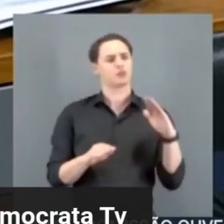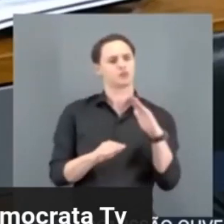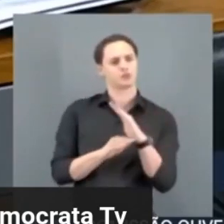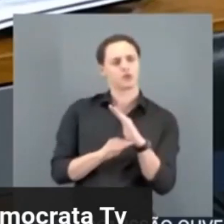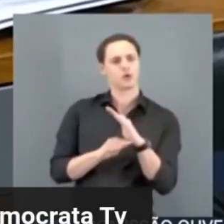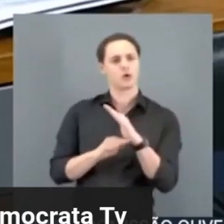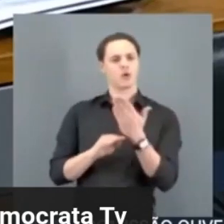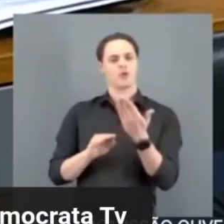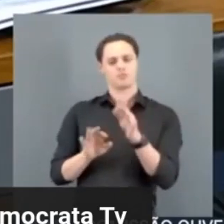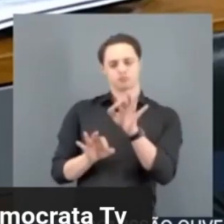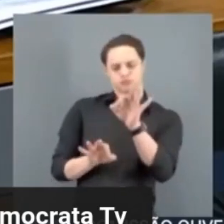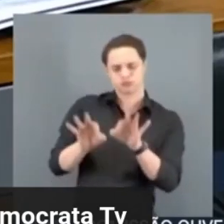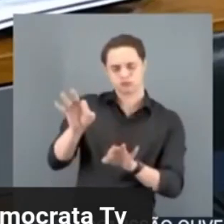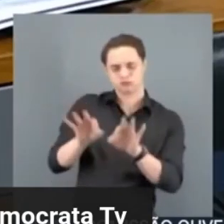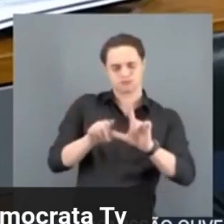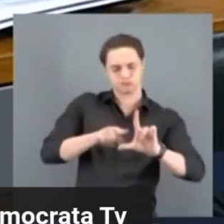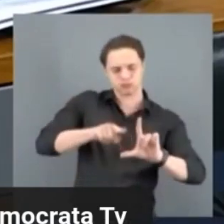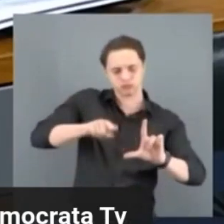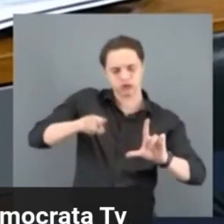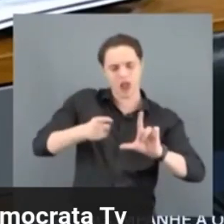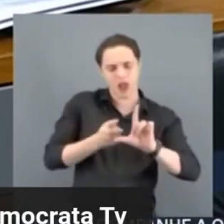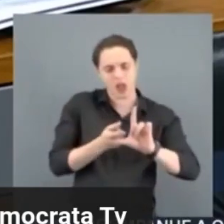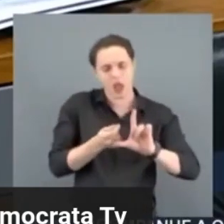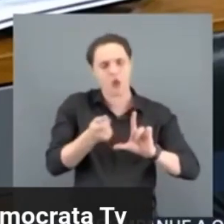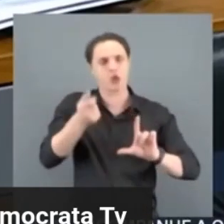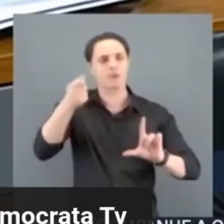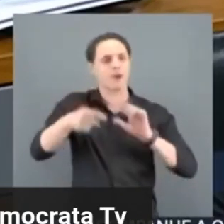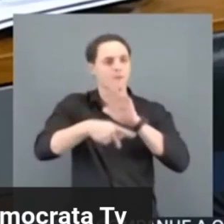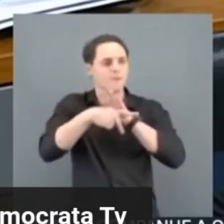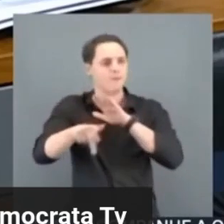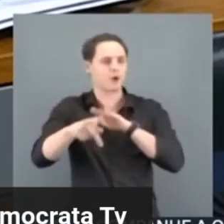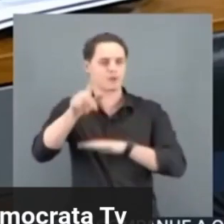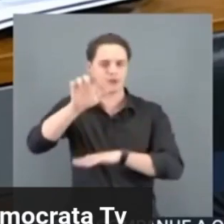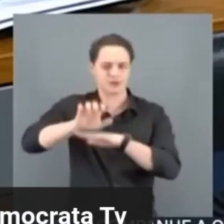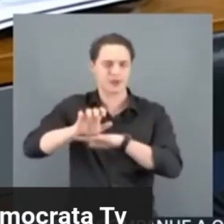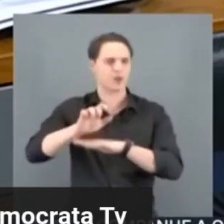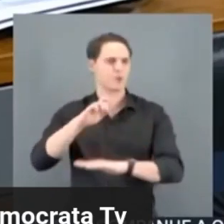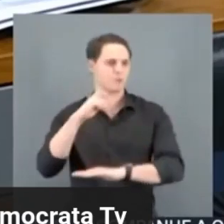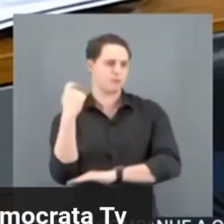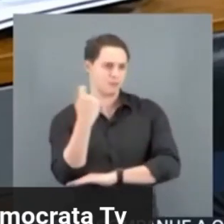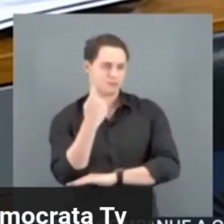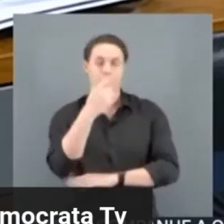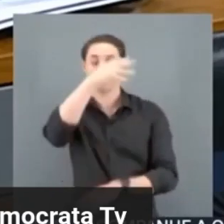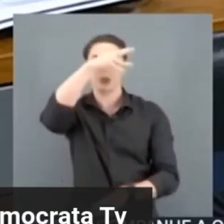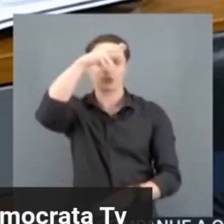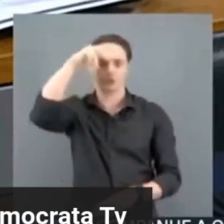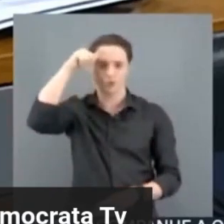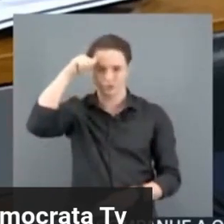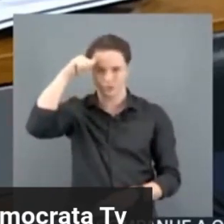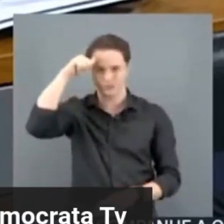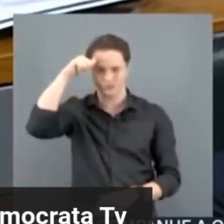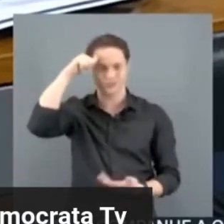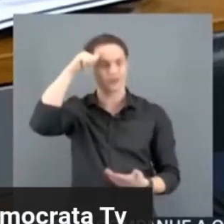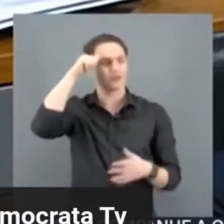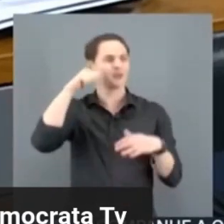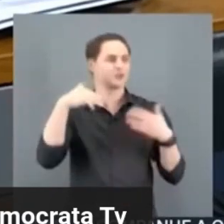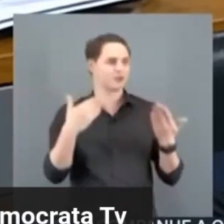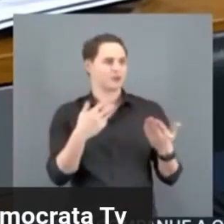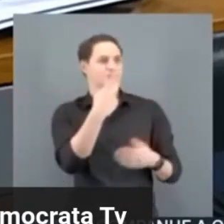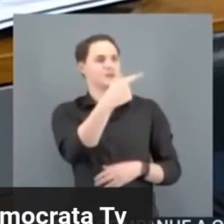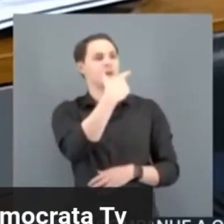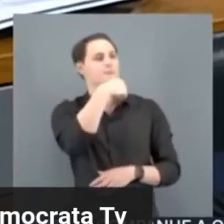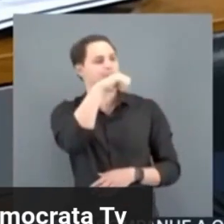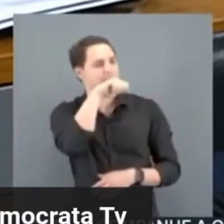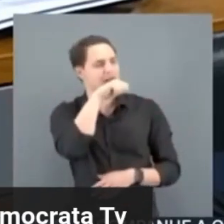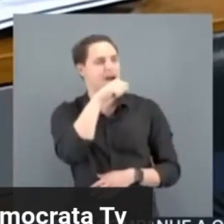estado do Mato Grosso. Né? Seu pai, seus irmãos foram do Rio Grande do Sul. Eu tenho muito orgulho